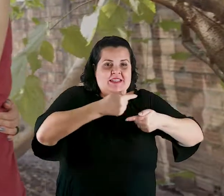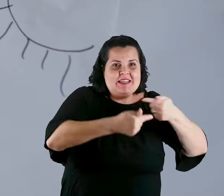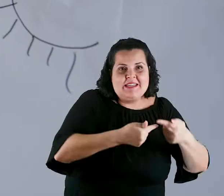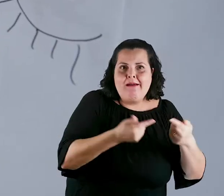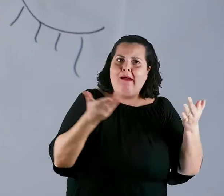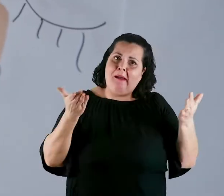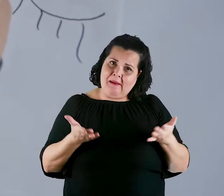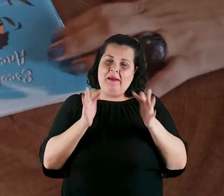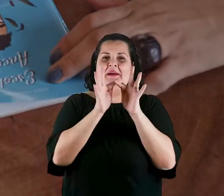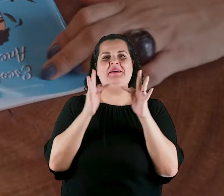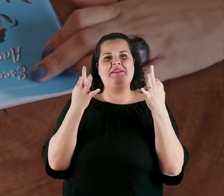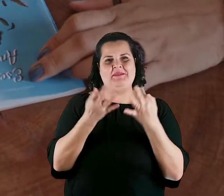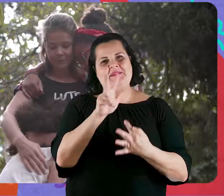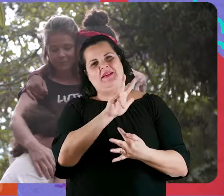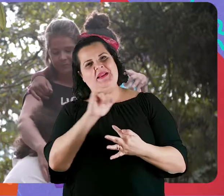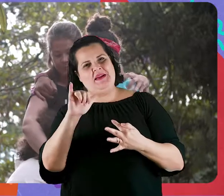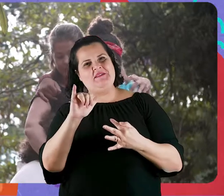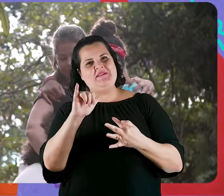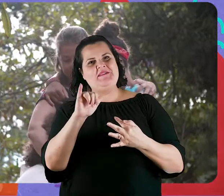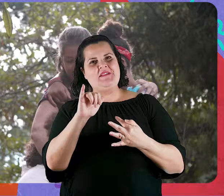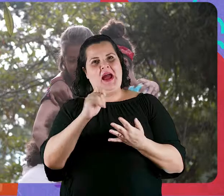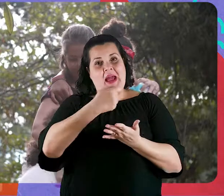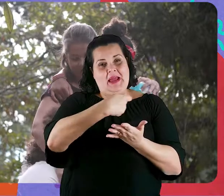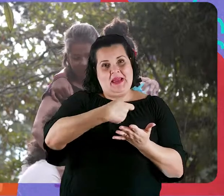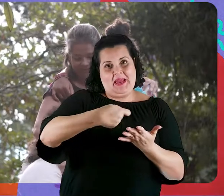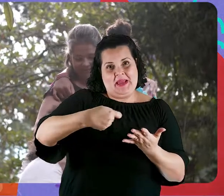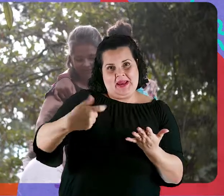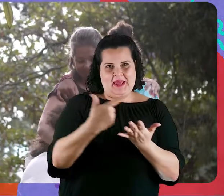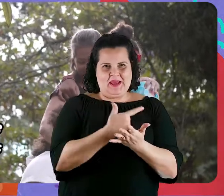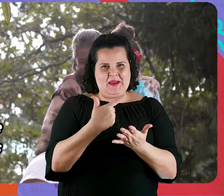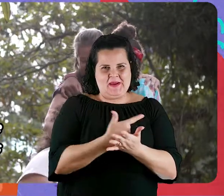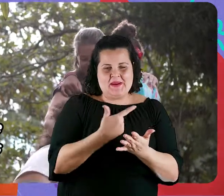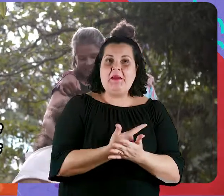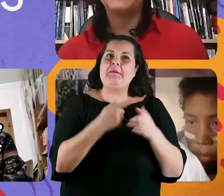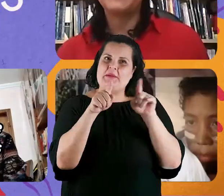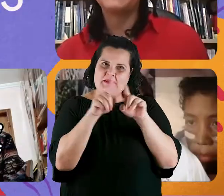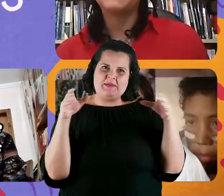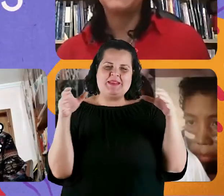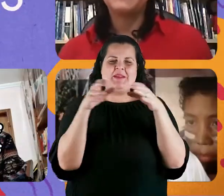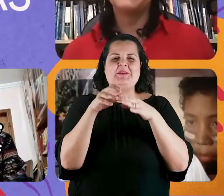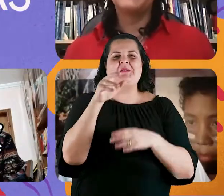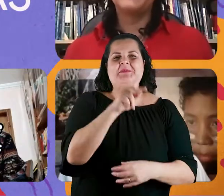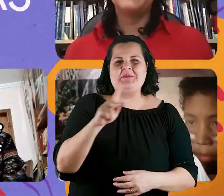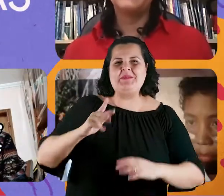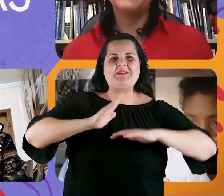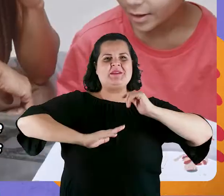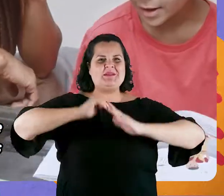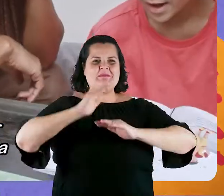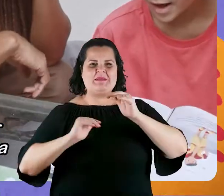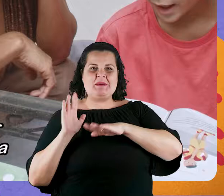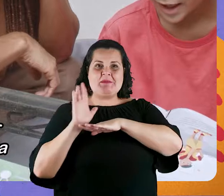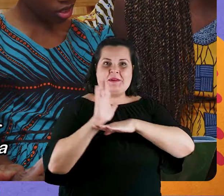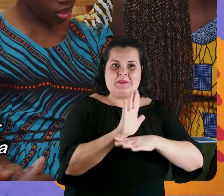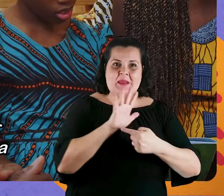É a família que se reúne para escrever o livro. E para não restar nenhuma dúvida, a gente conta com uma equipe de educadores e